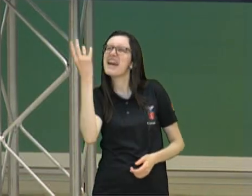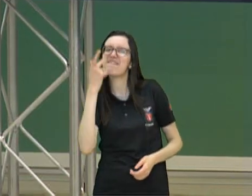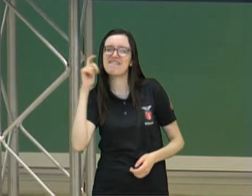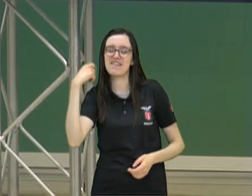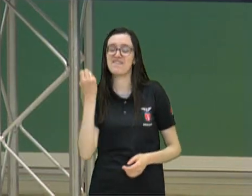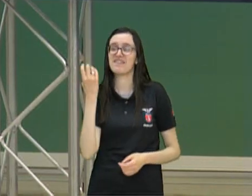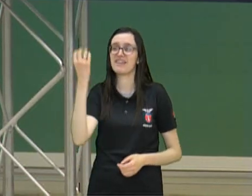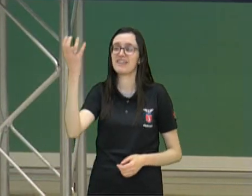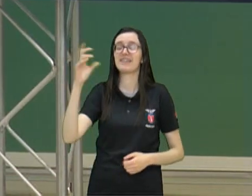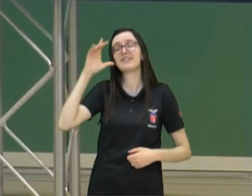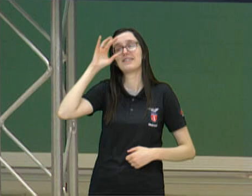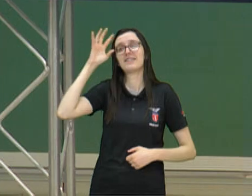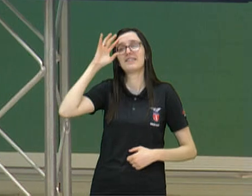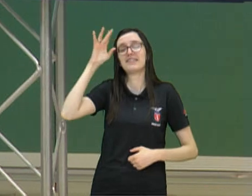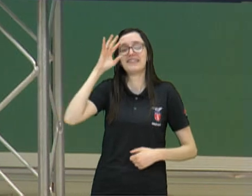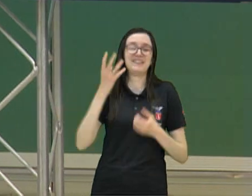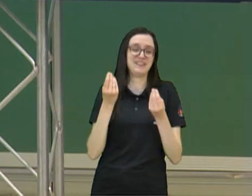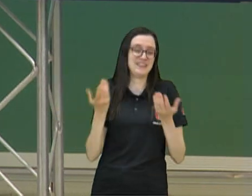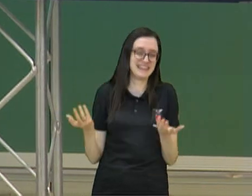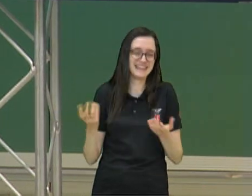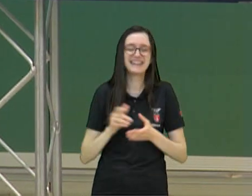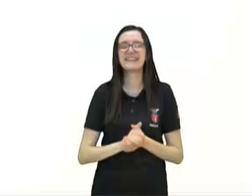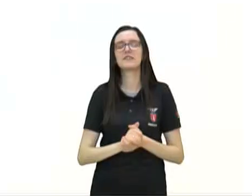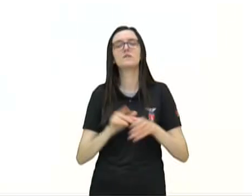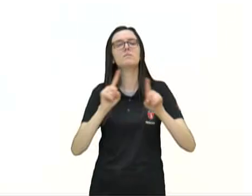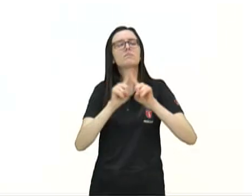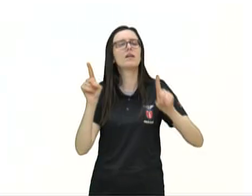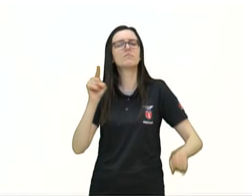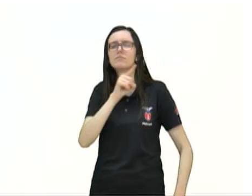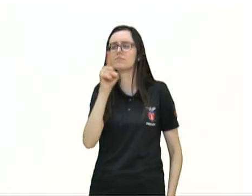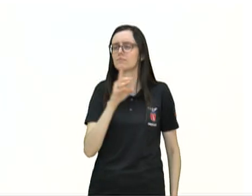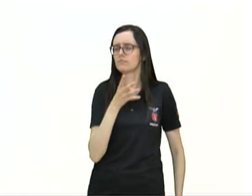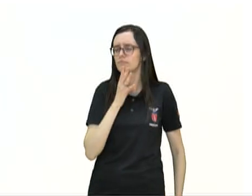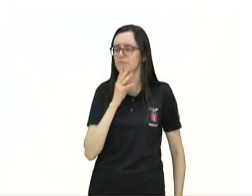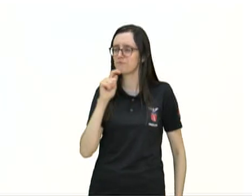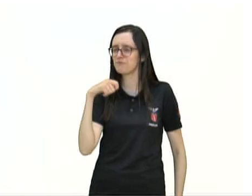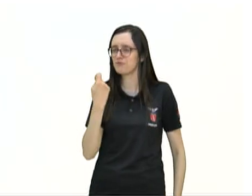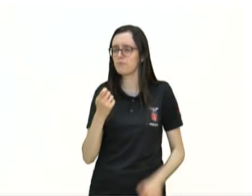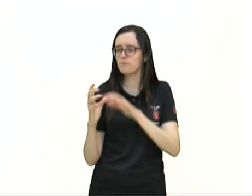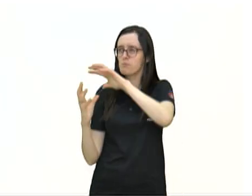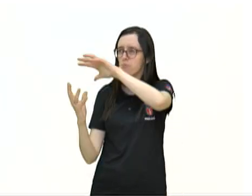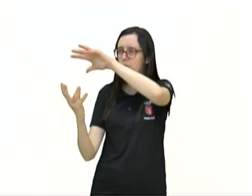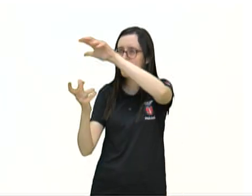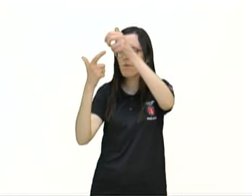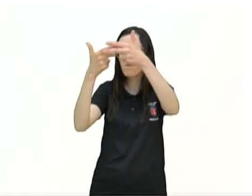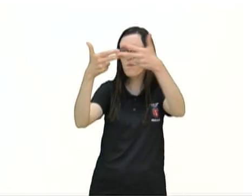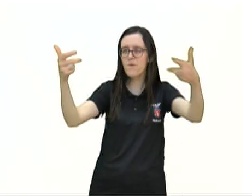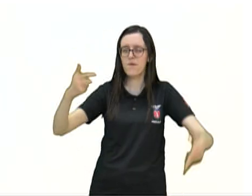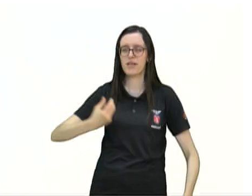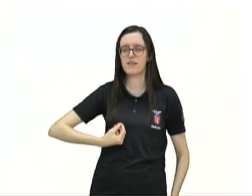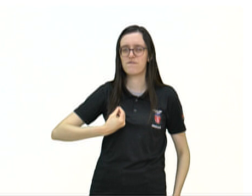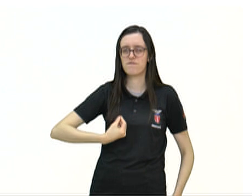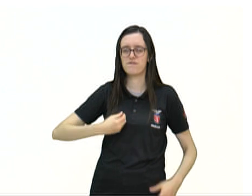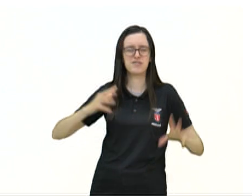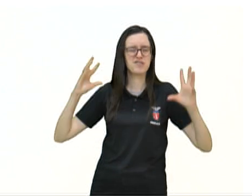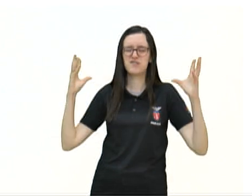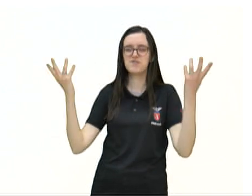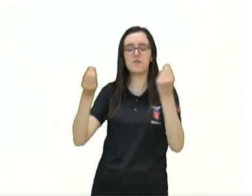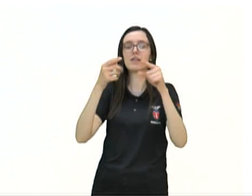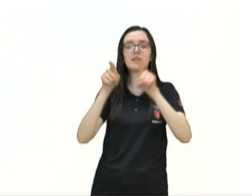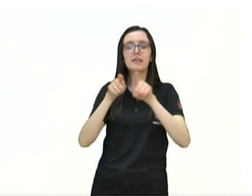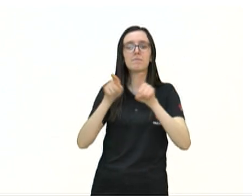já pensando muito. E de acordo com seus conhecimentos de mundo, ou seja, aquilo que você conhece e